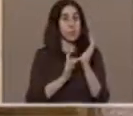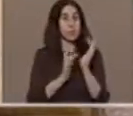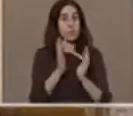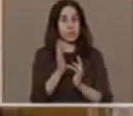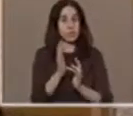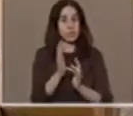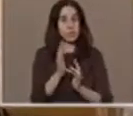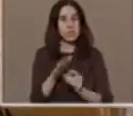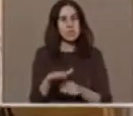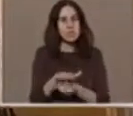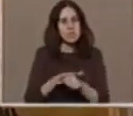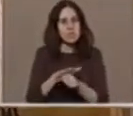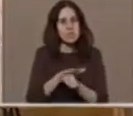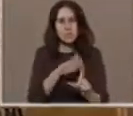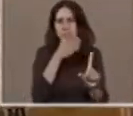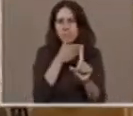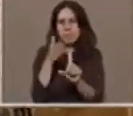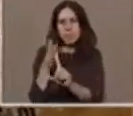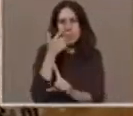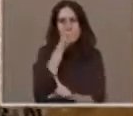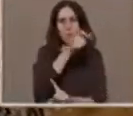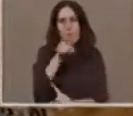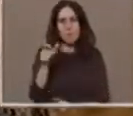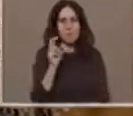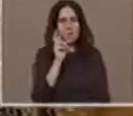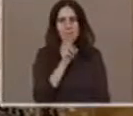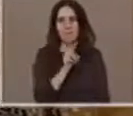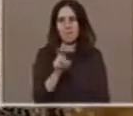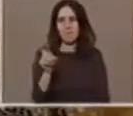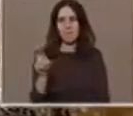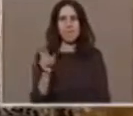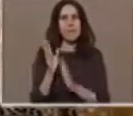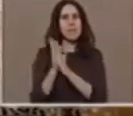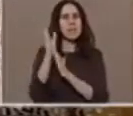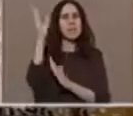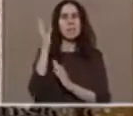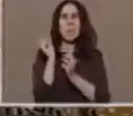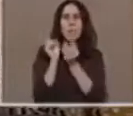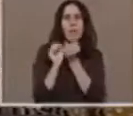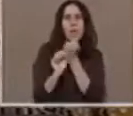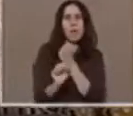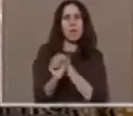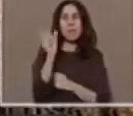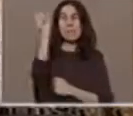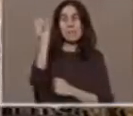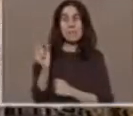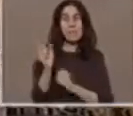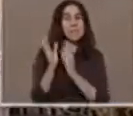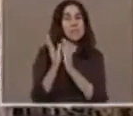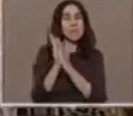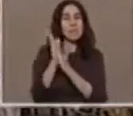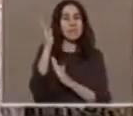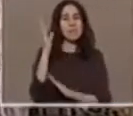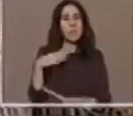vê as situações concretas dos homens. Não é um Deus que vira às costas, não é um Deus no